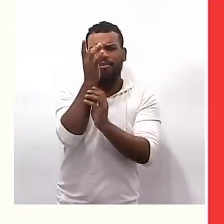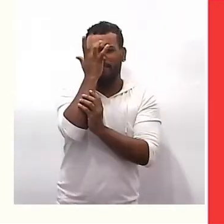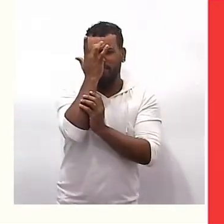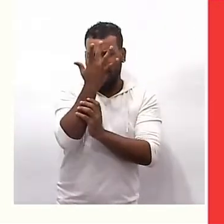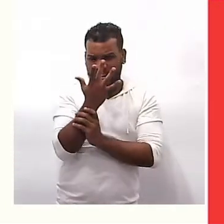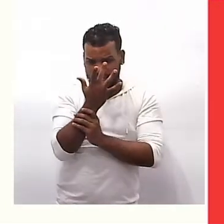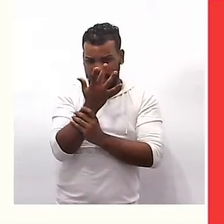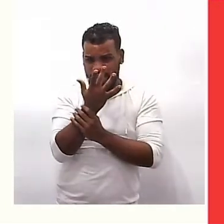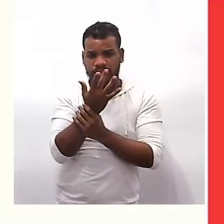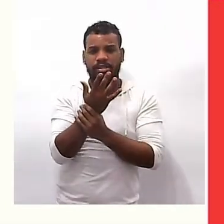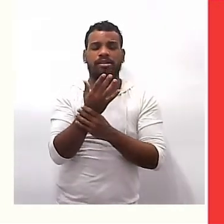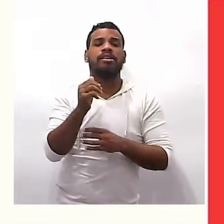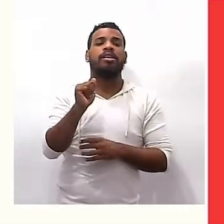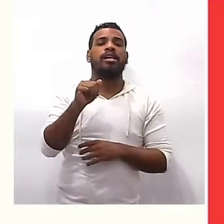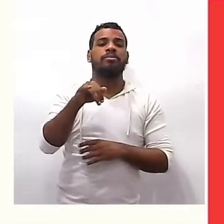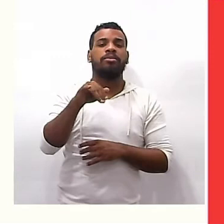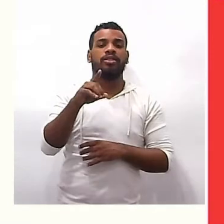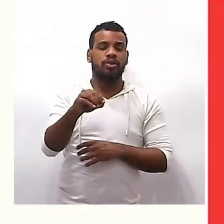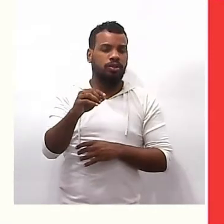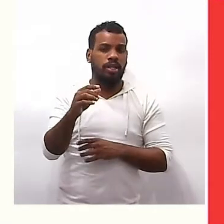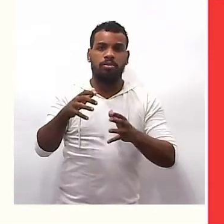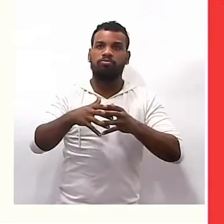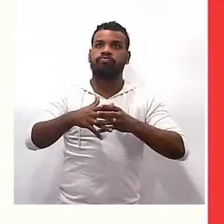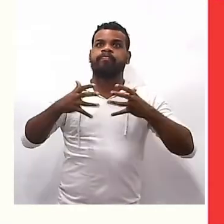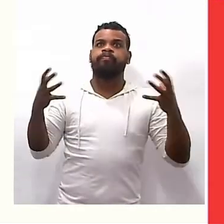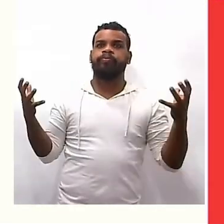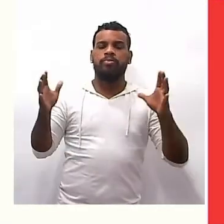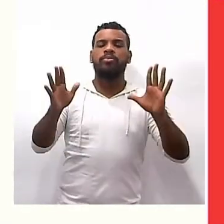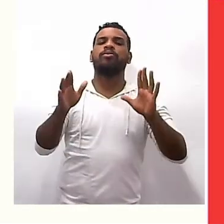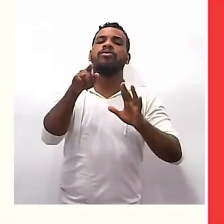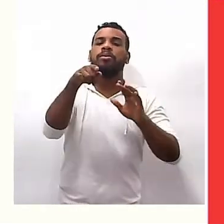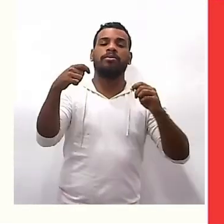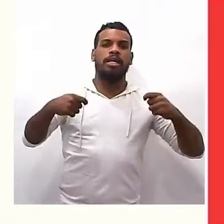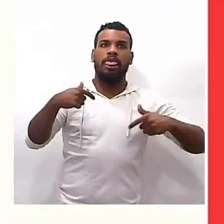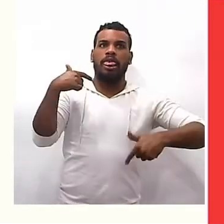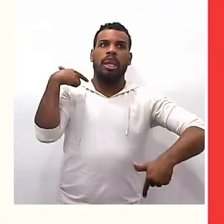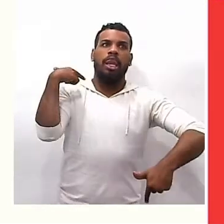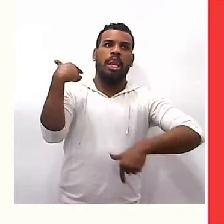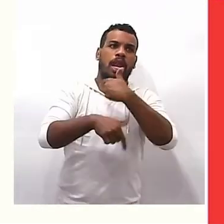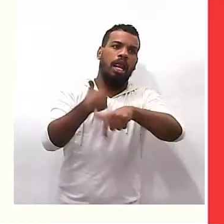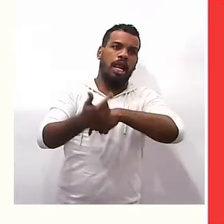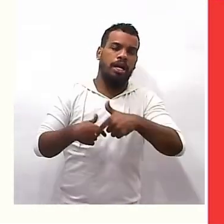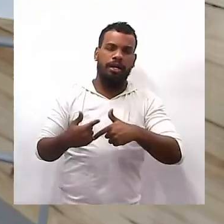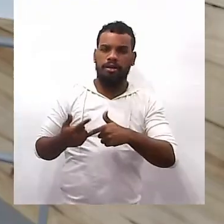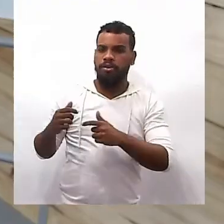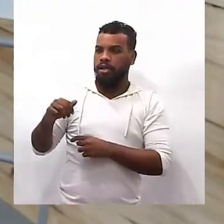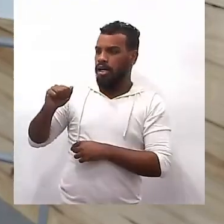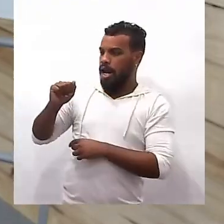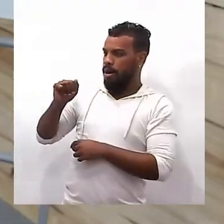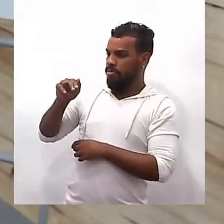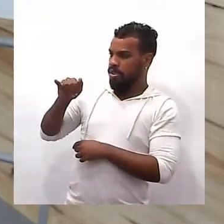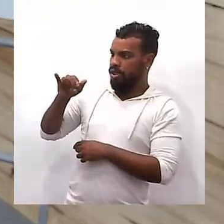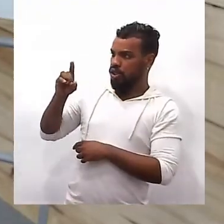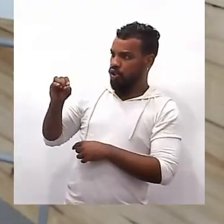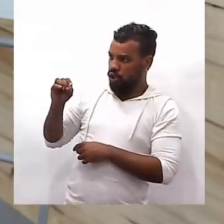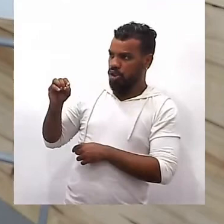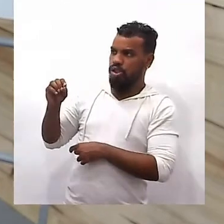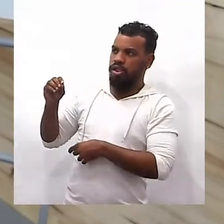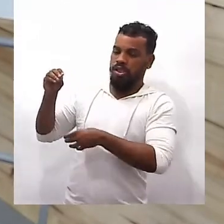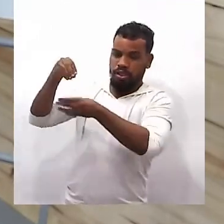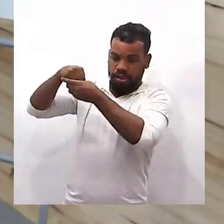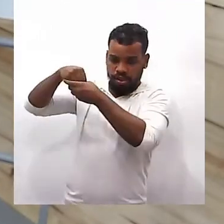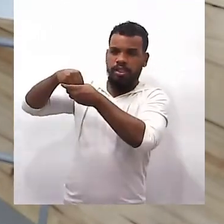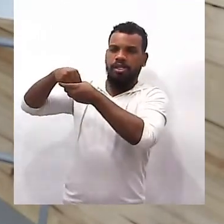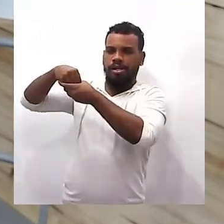fácil, o amido é uma coisa muito grande. Você vai ter muito trabalho para pegar o amido que você tem no milho,